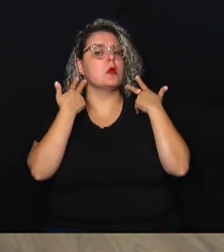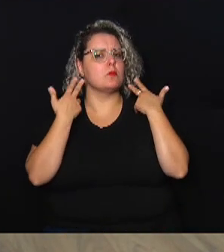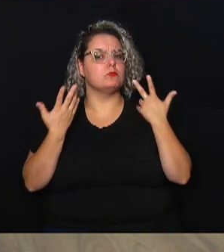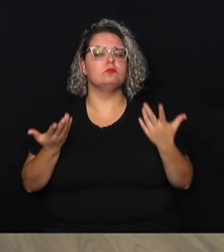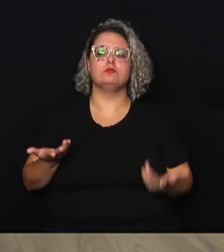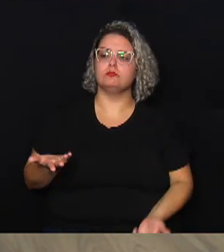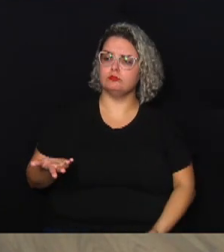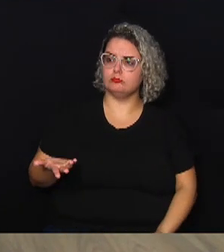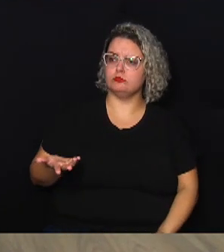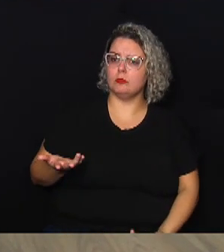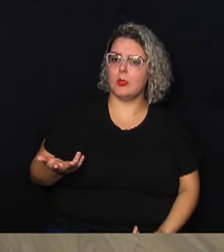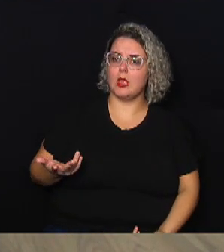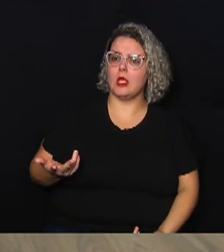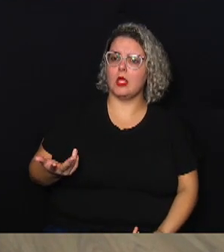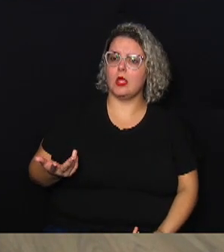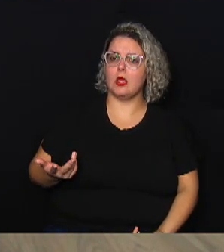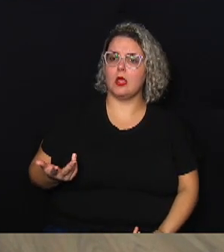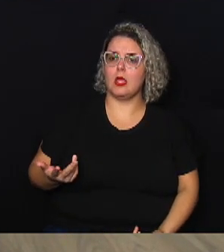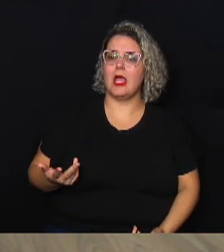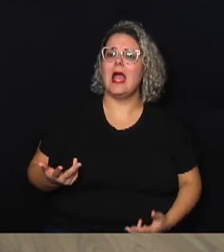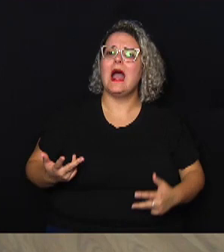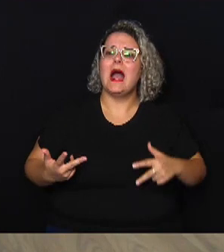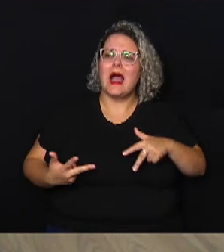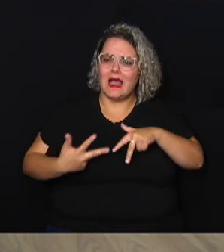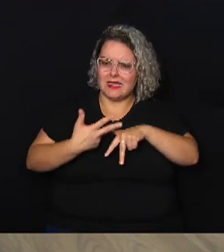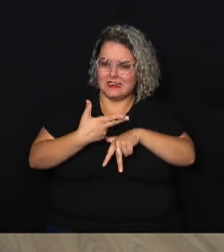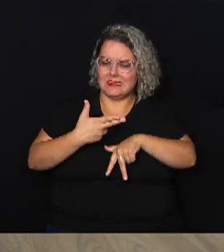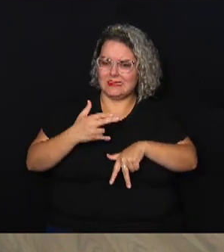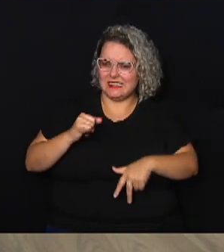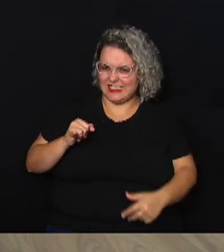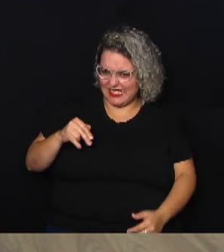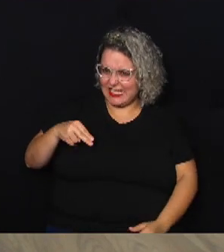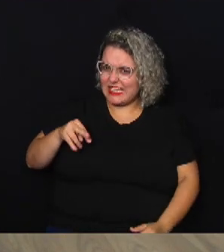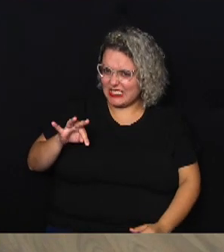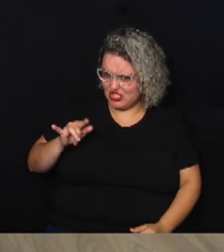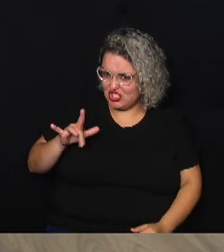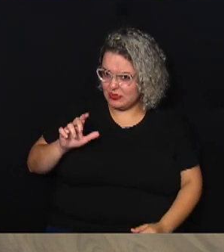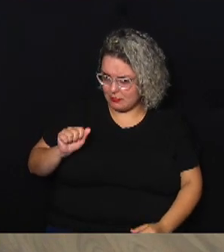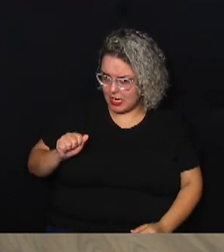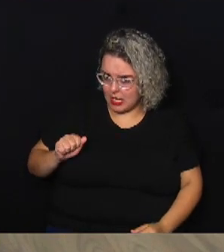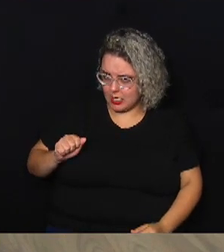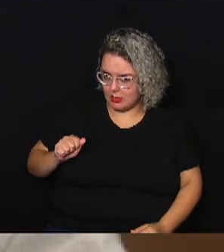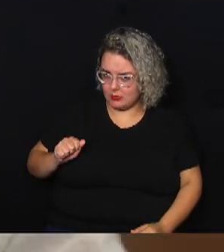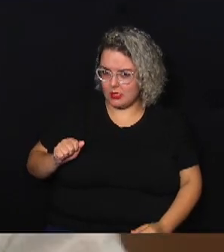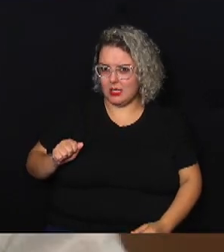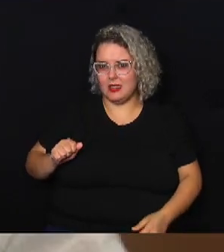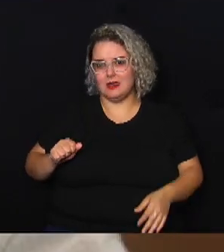a cirurgia íntima também está crescendo?